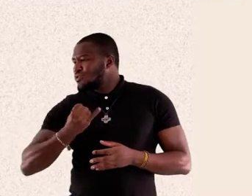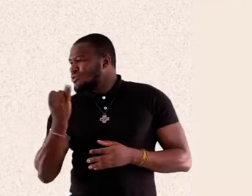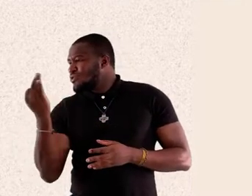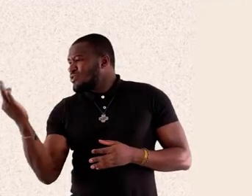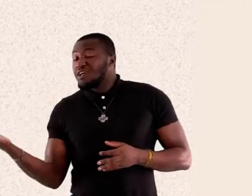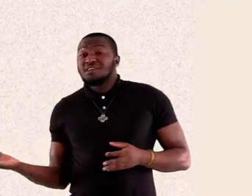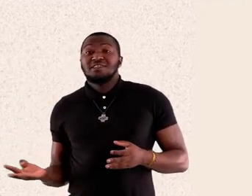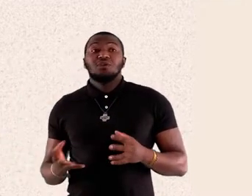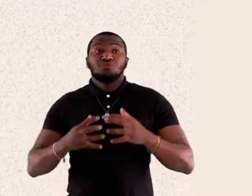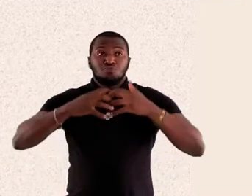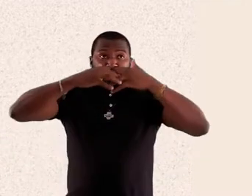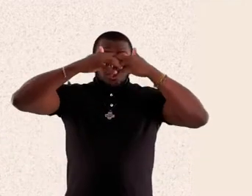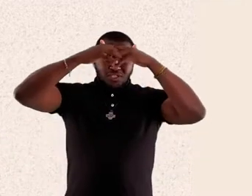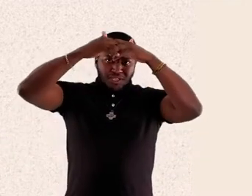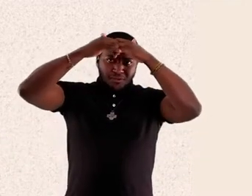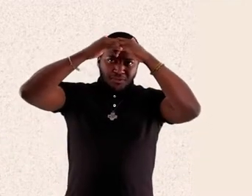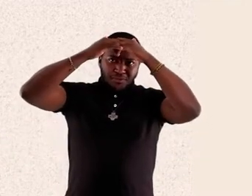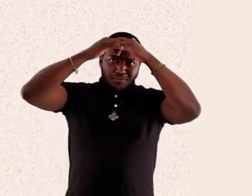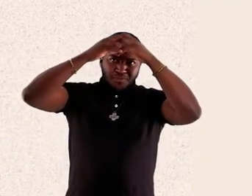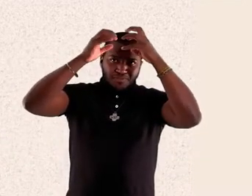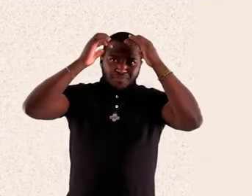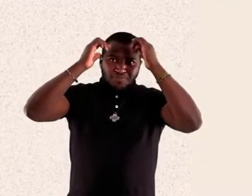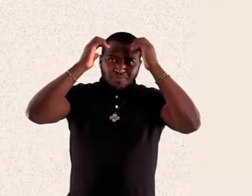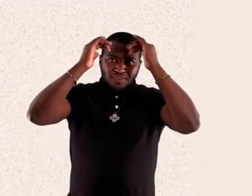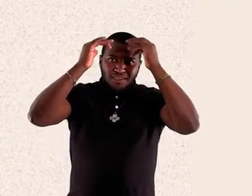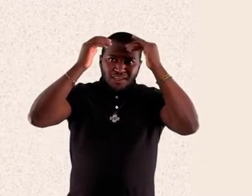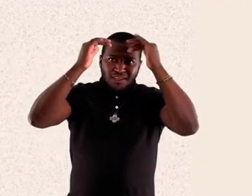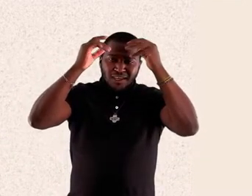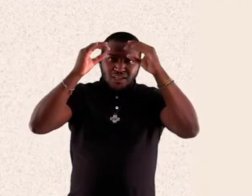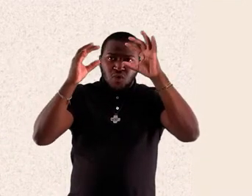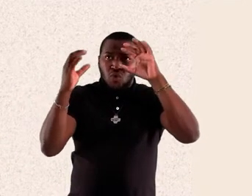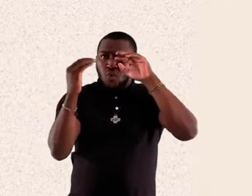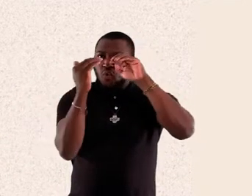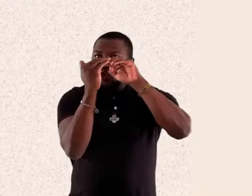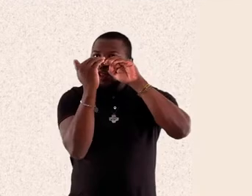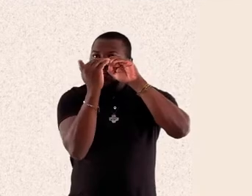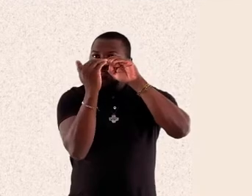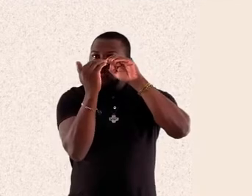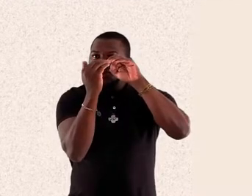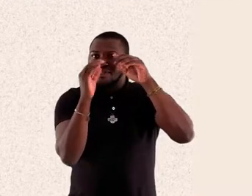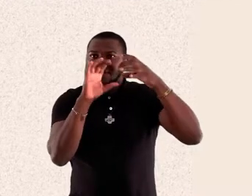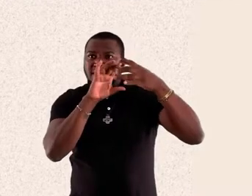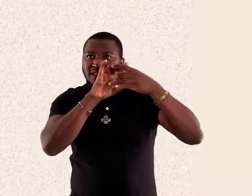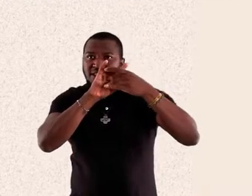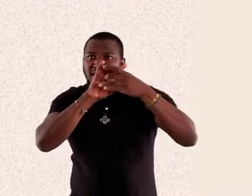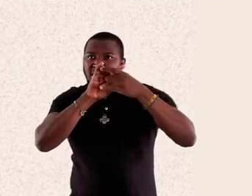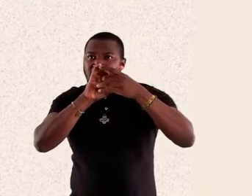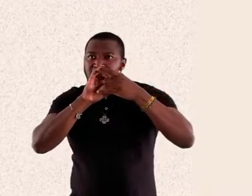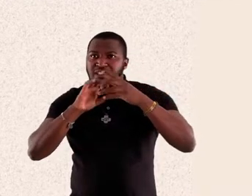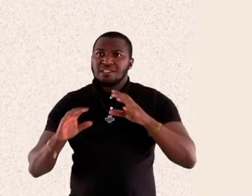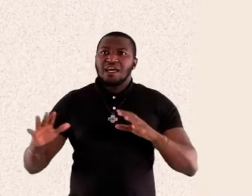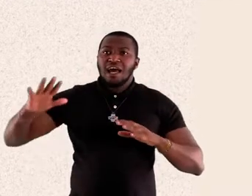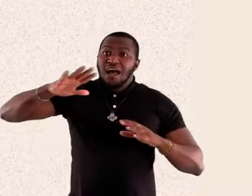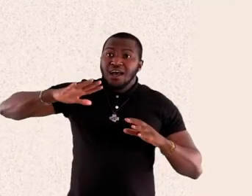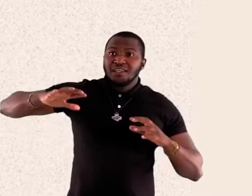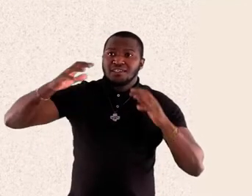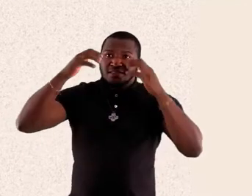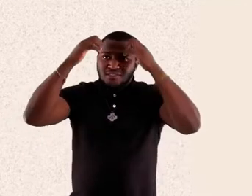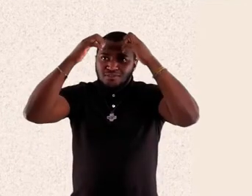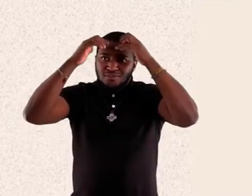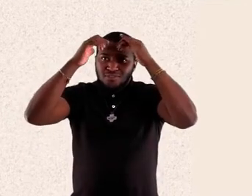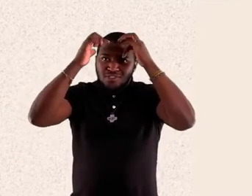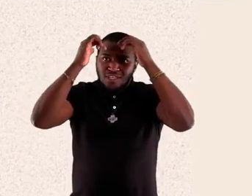cerebral redes cerebrais regiões cerebrais que são